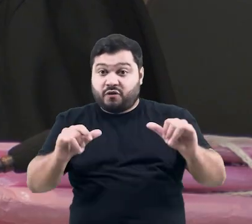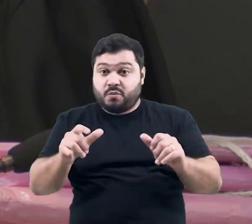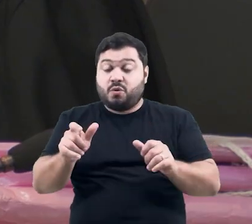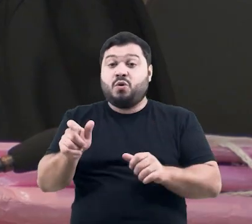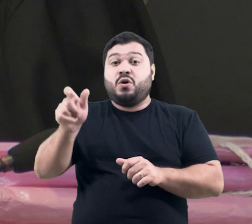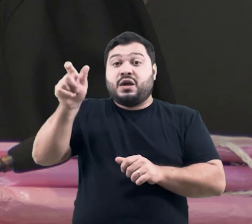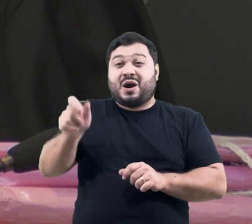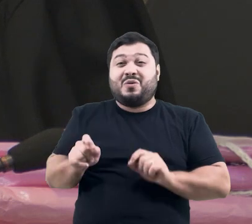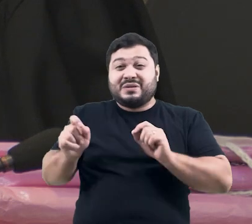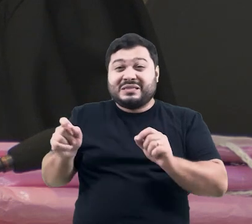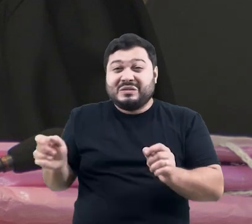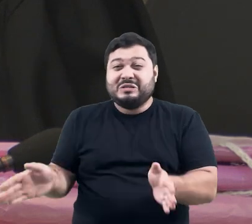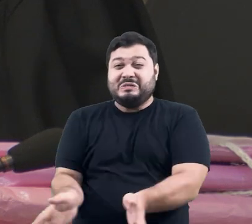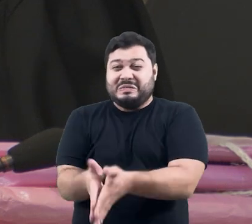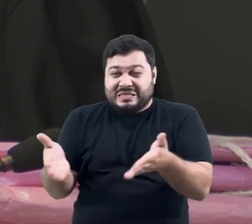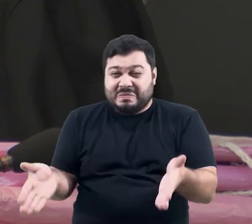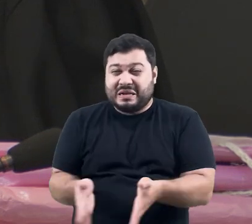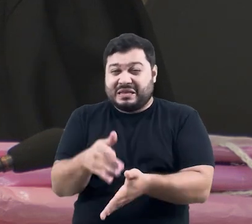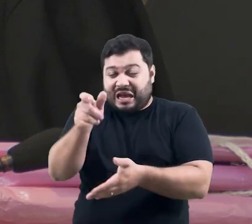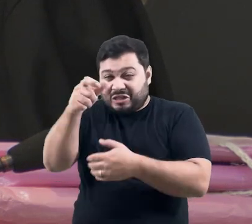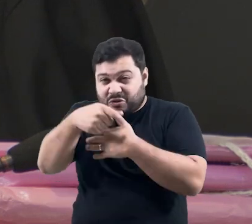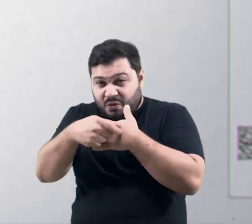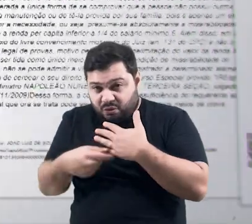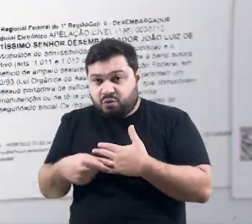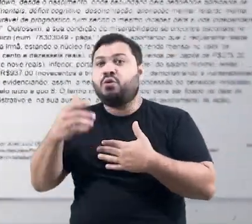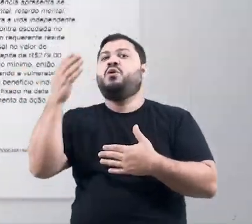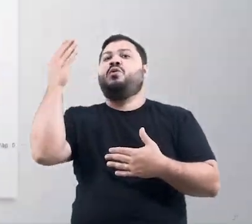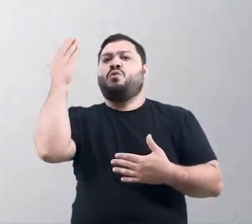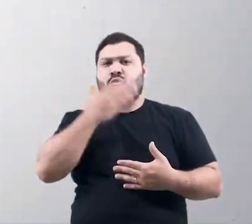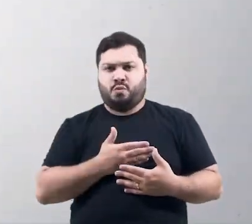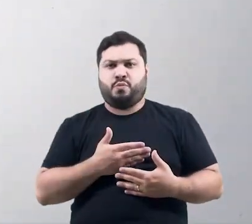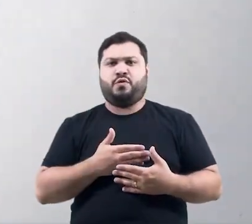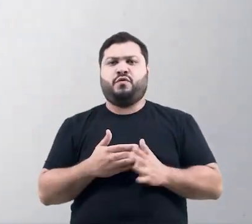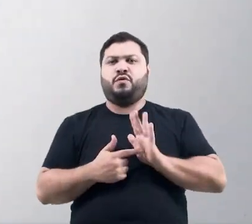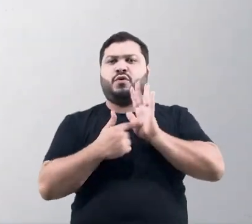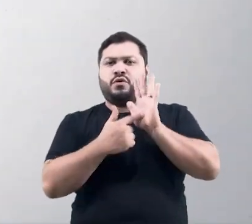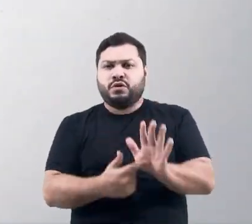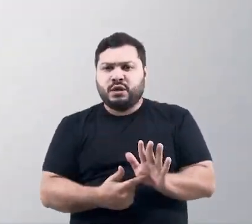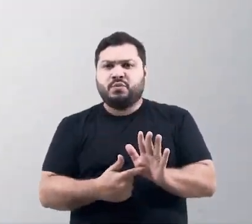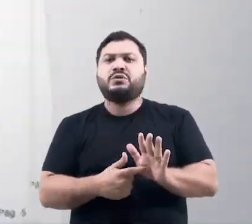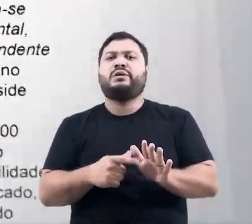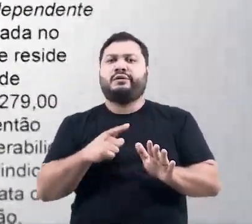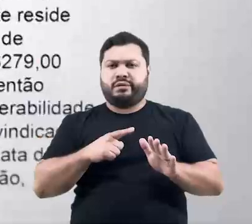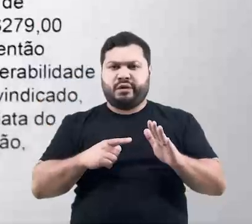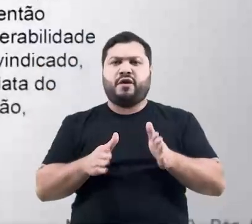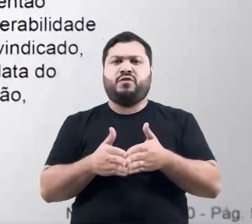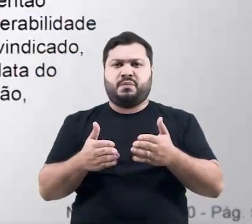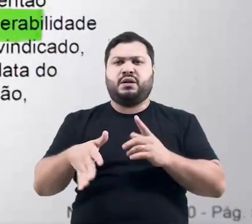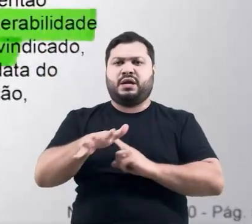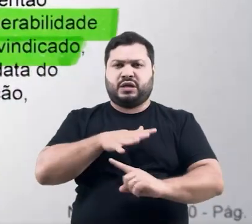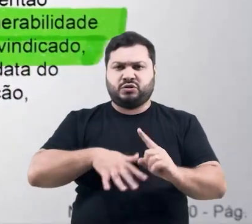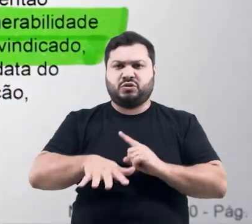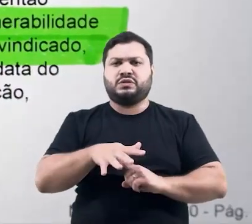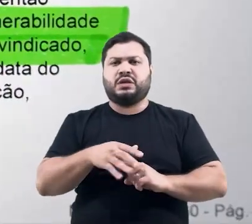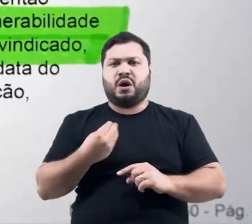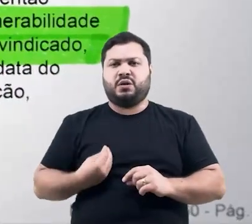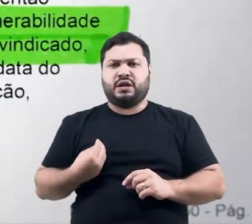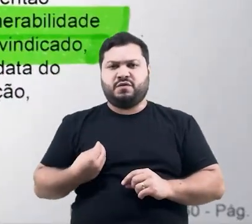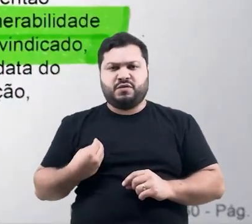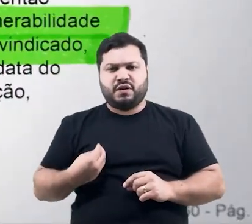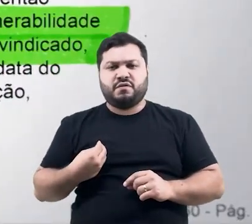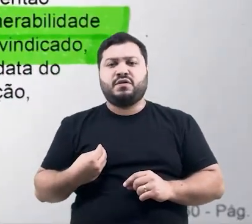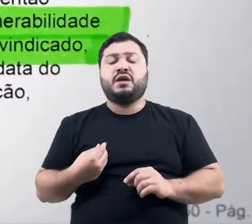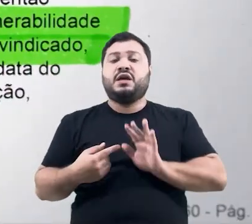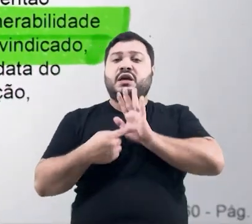relator afirmou que a condição de miserabilidade do autor foi comprovada, demonstrando a vulnerabilidade